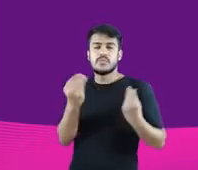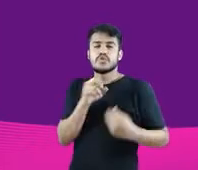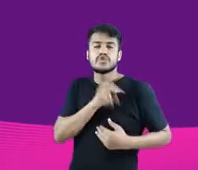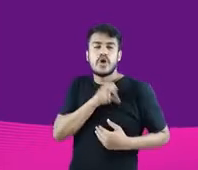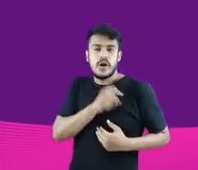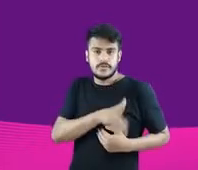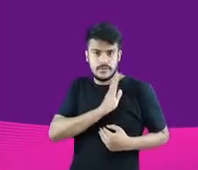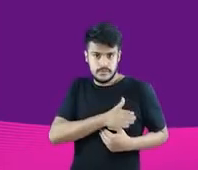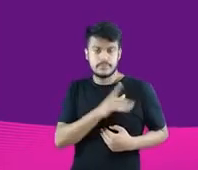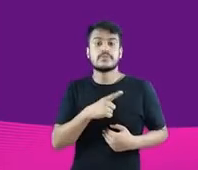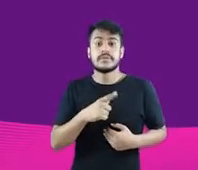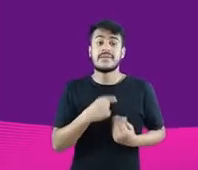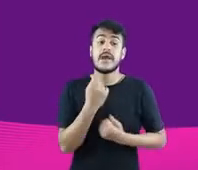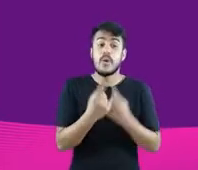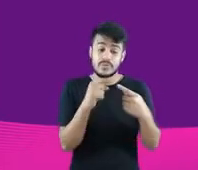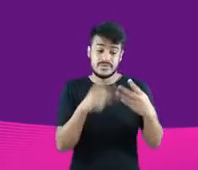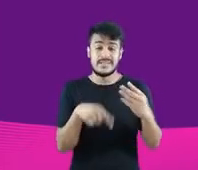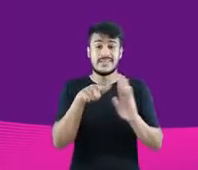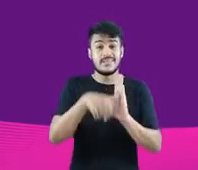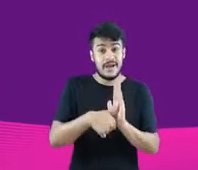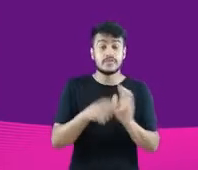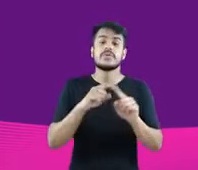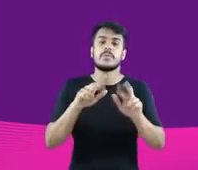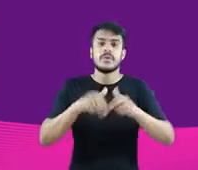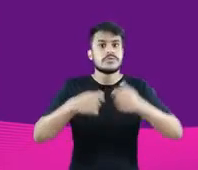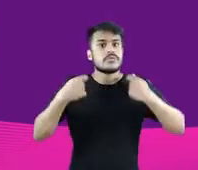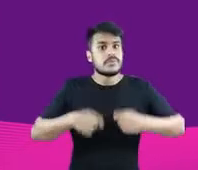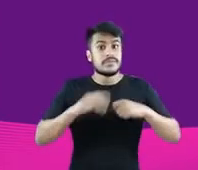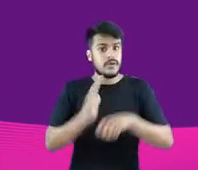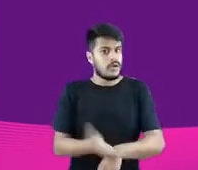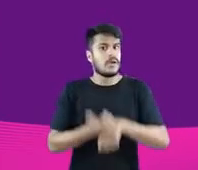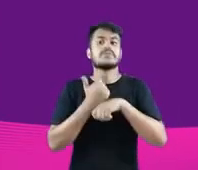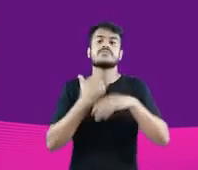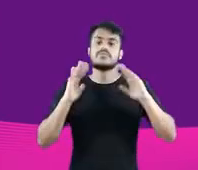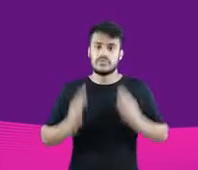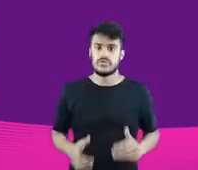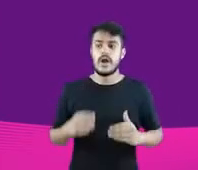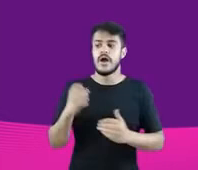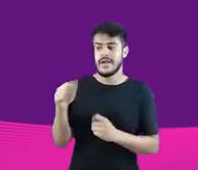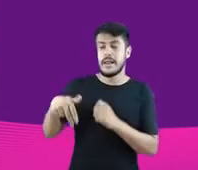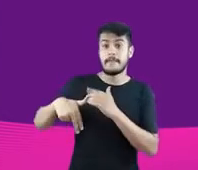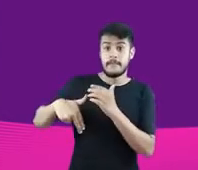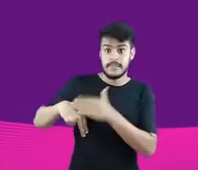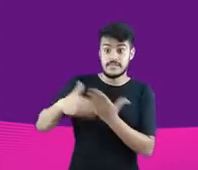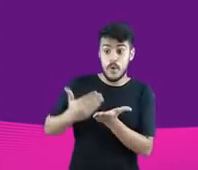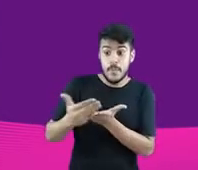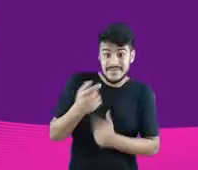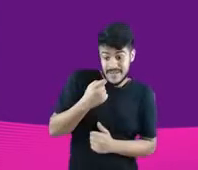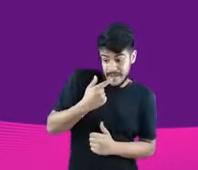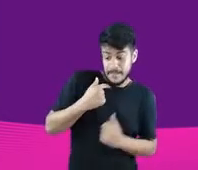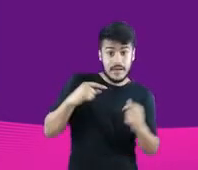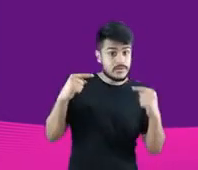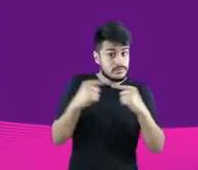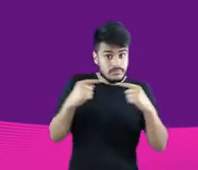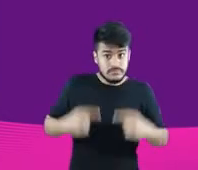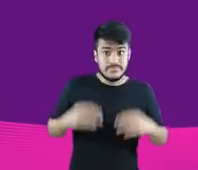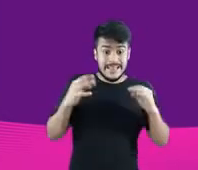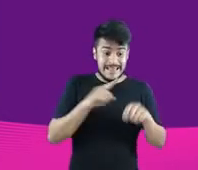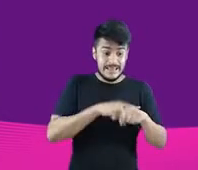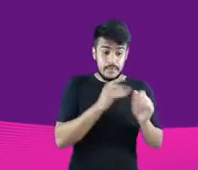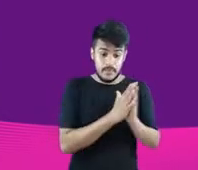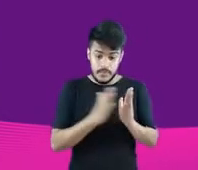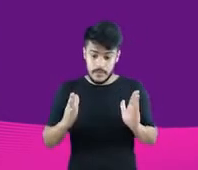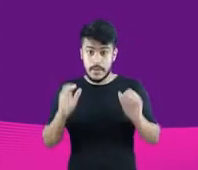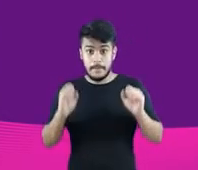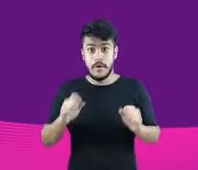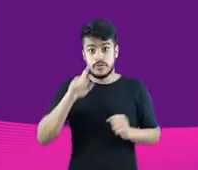um pouco tardio, então o ideal é que a gente acompanhe algumas pacientes que vão usar drogas específicas e têm maior risco com ecocardiograma,